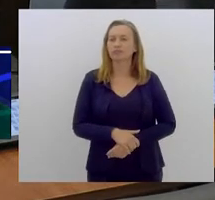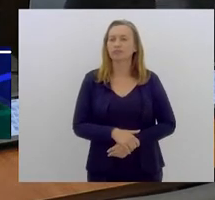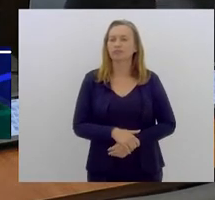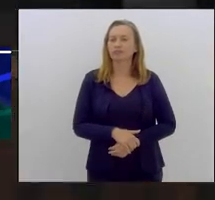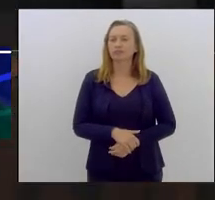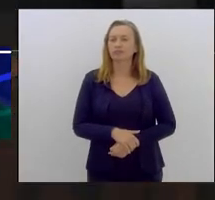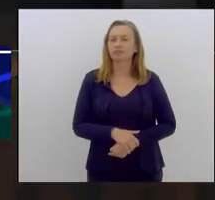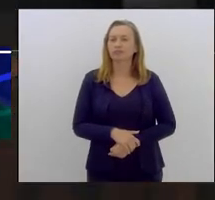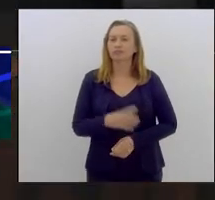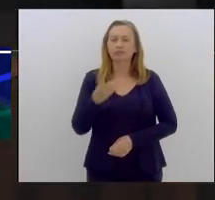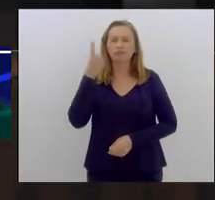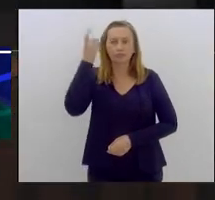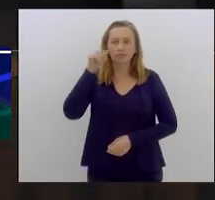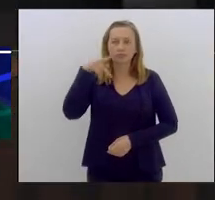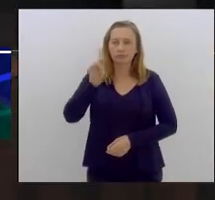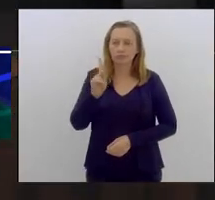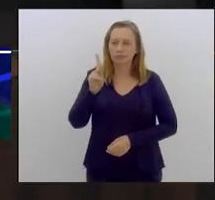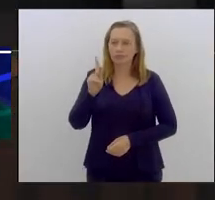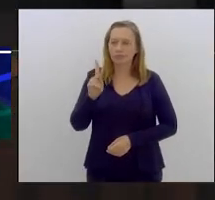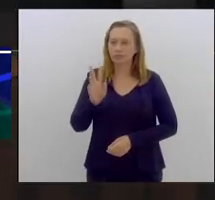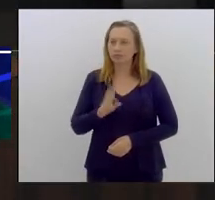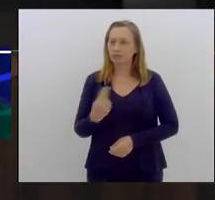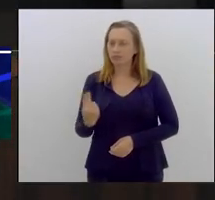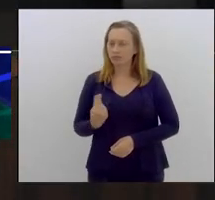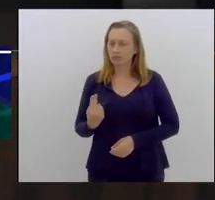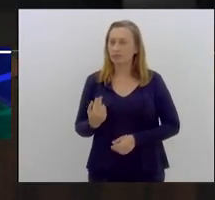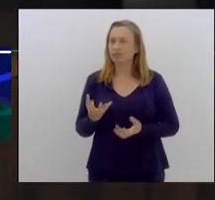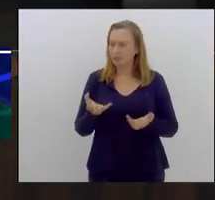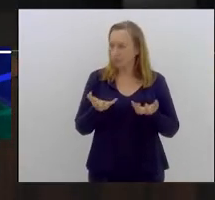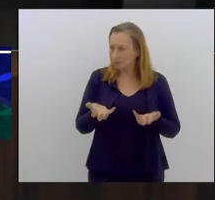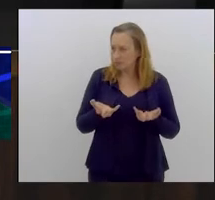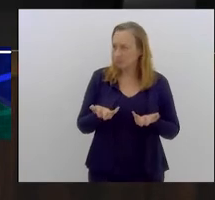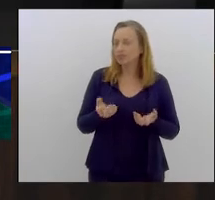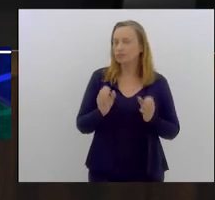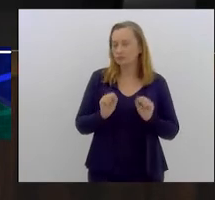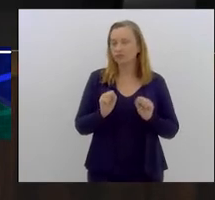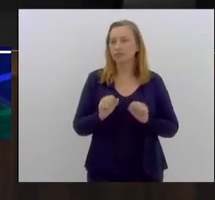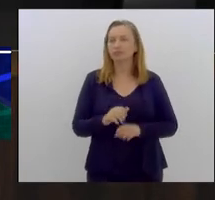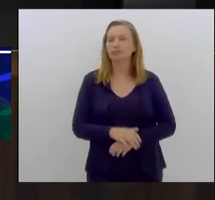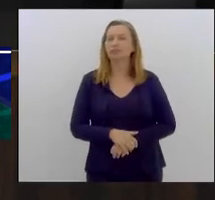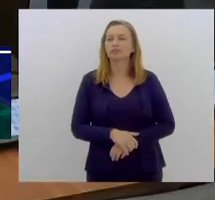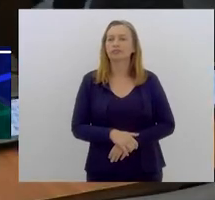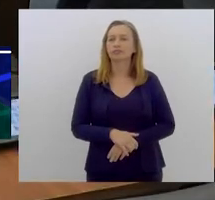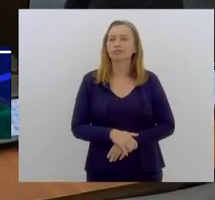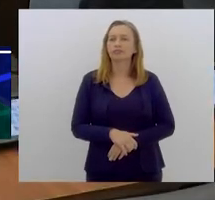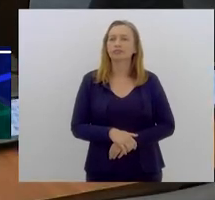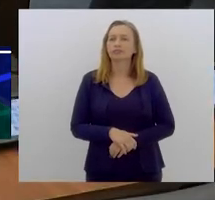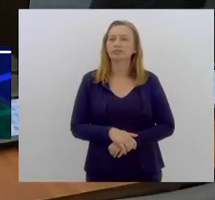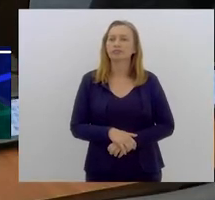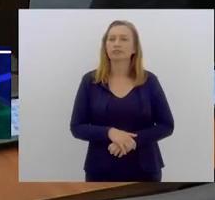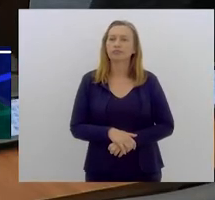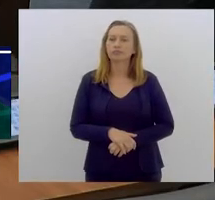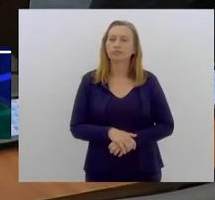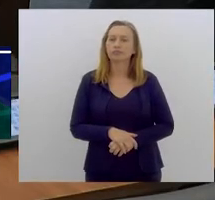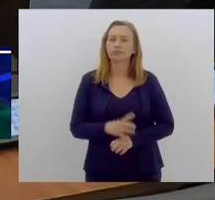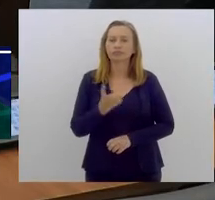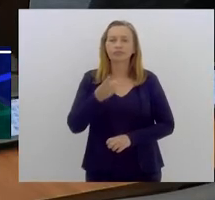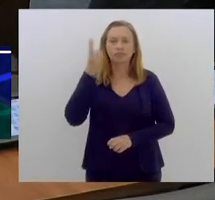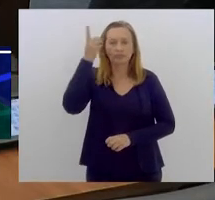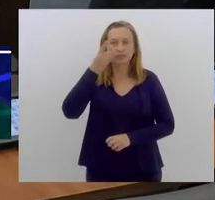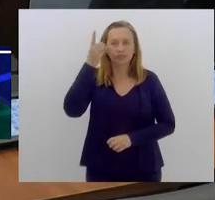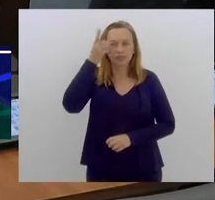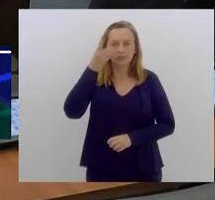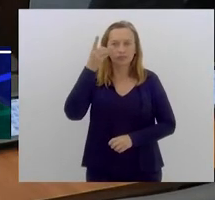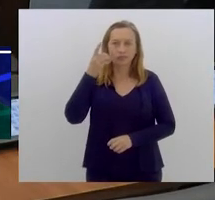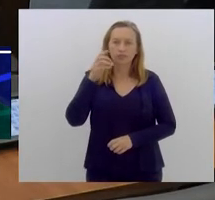Deputado Alexandre Knoploch, deixa aberta a coautoria. Algum parlamentar queira ser coautor? Deputado